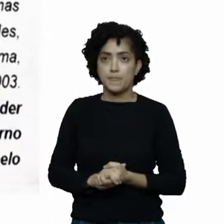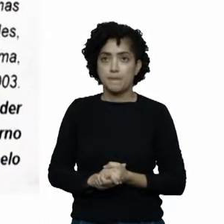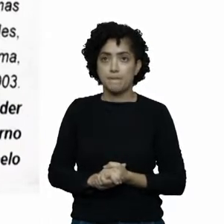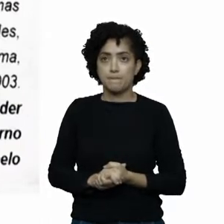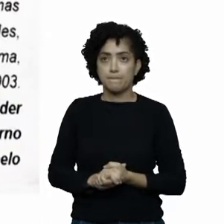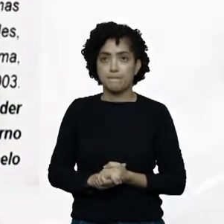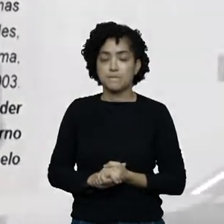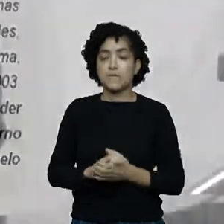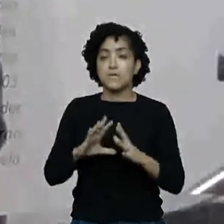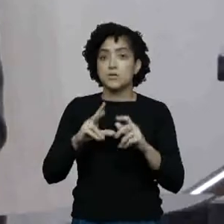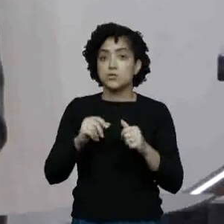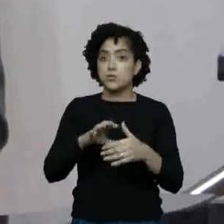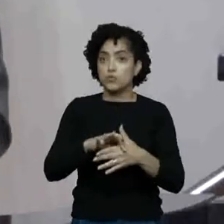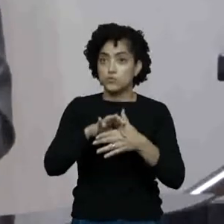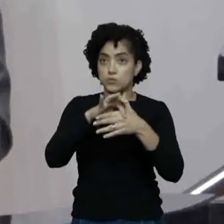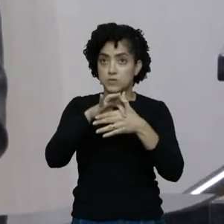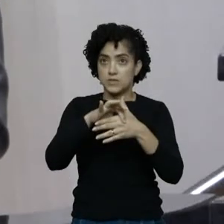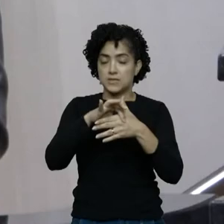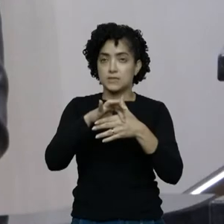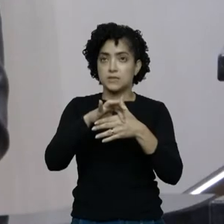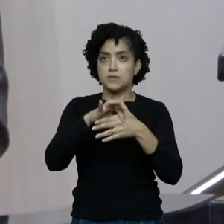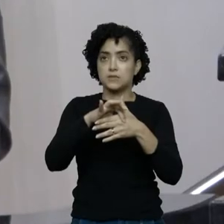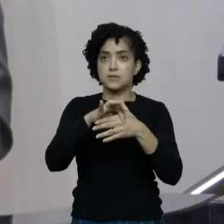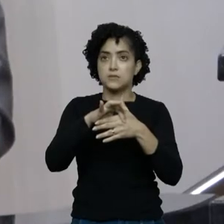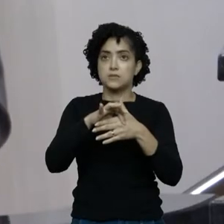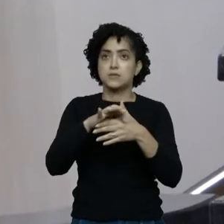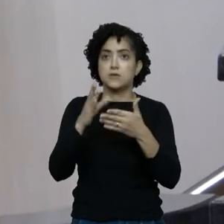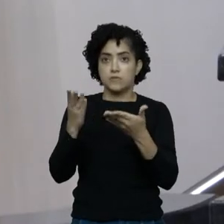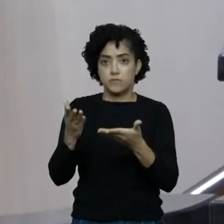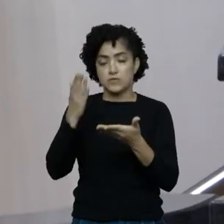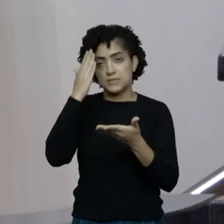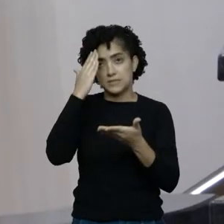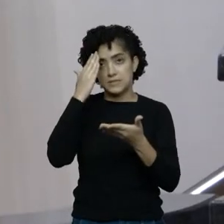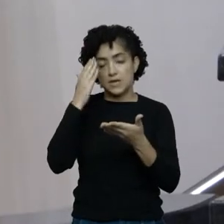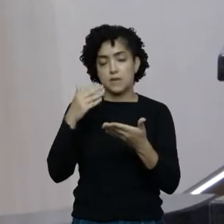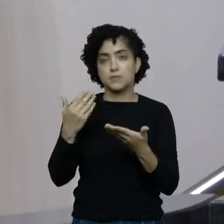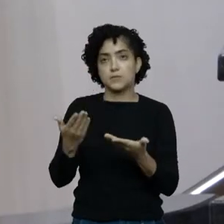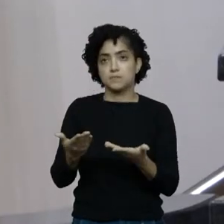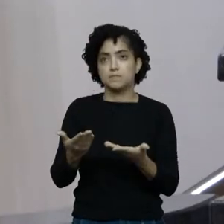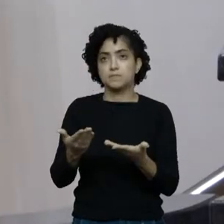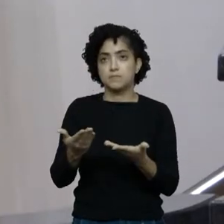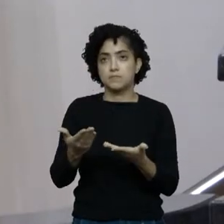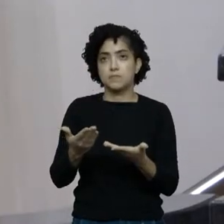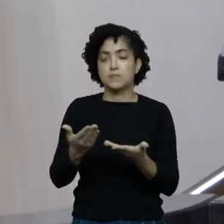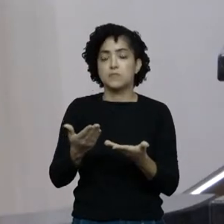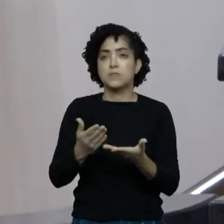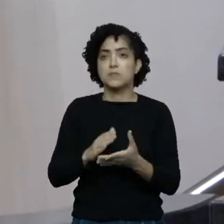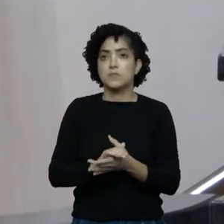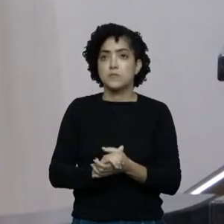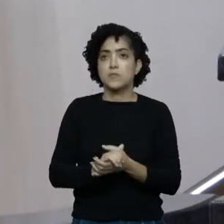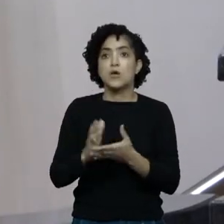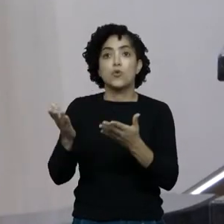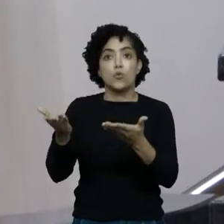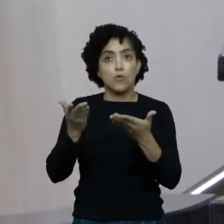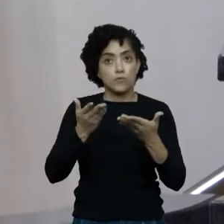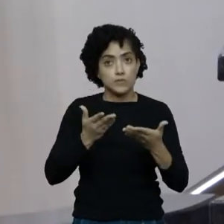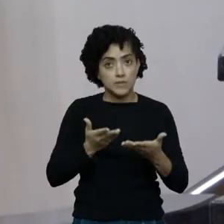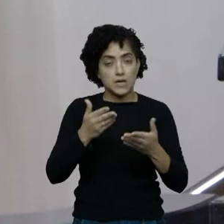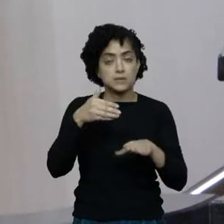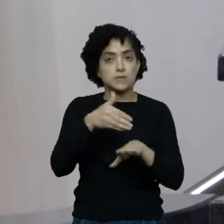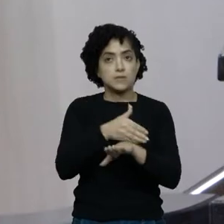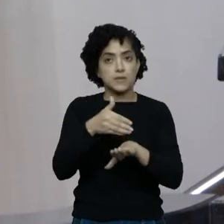a todos os líderes depois de Hamilton se você sabe disso e sempre foram convidados a